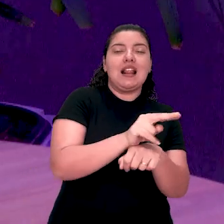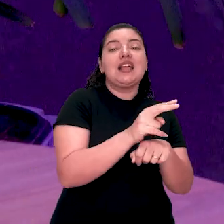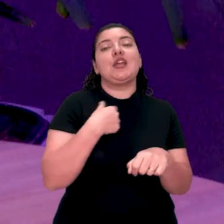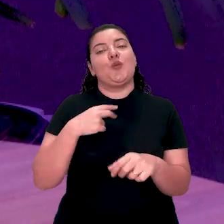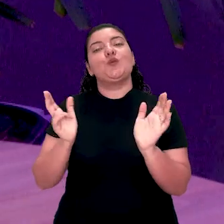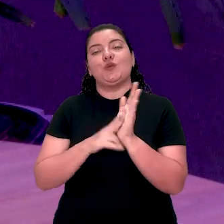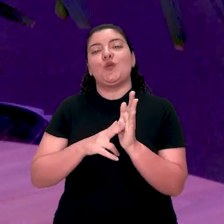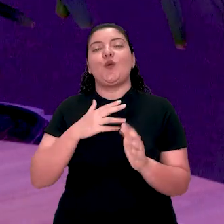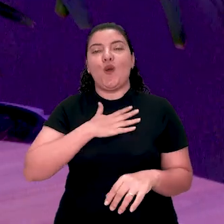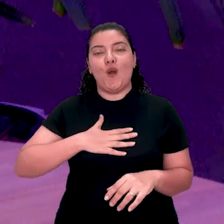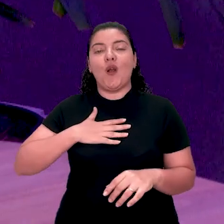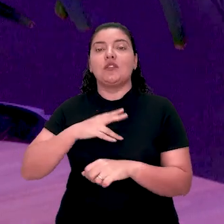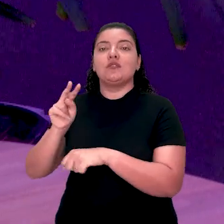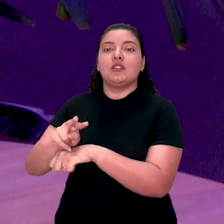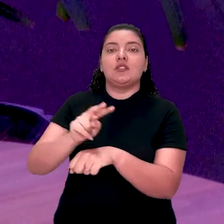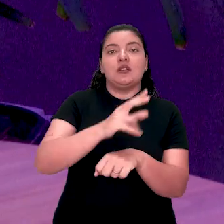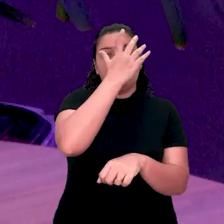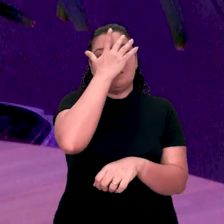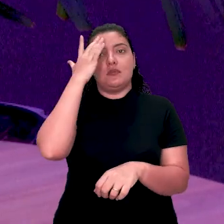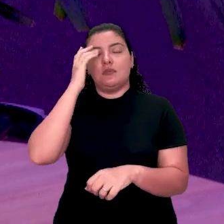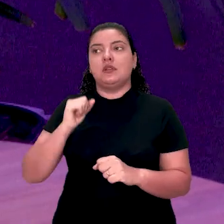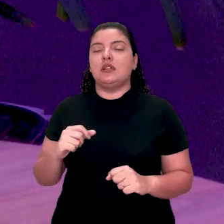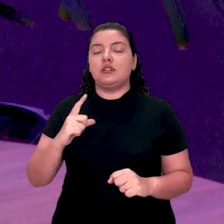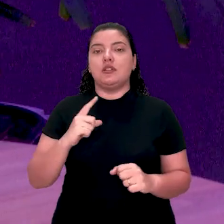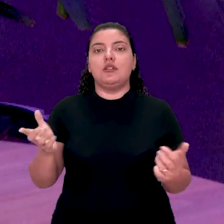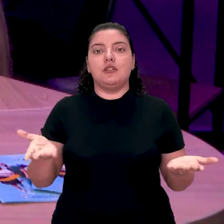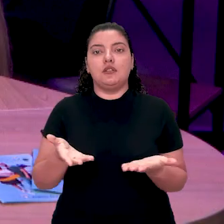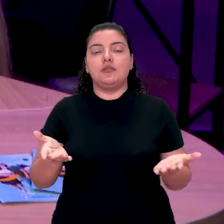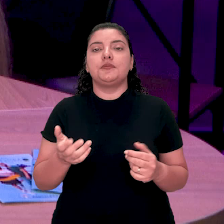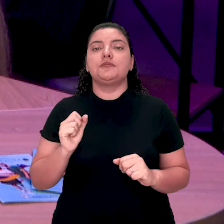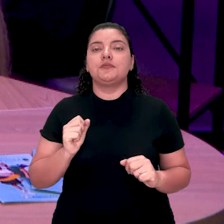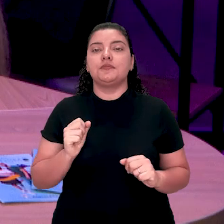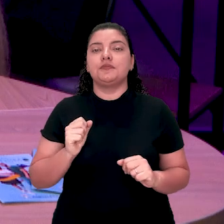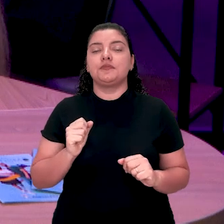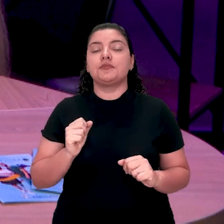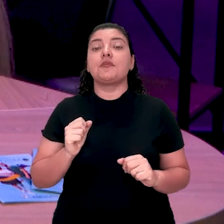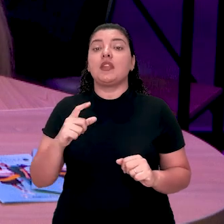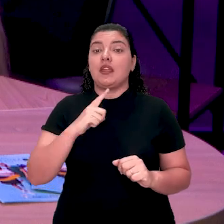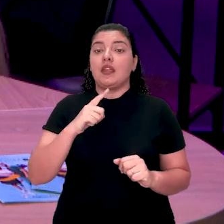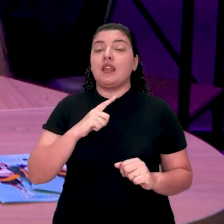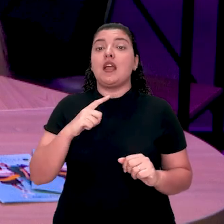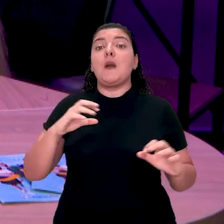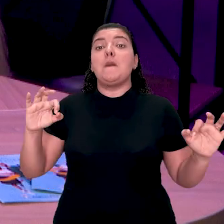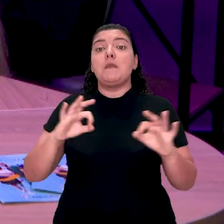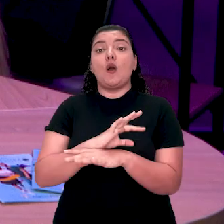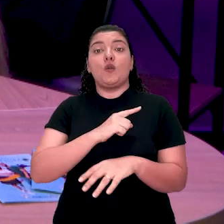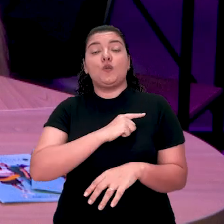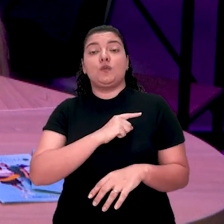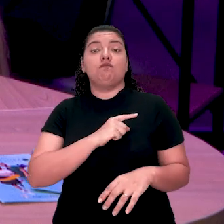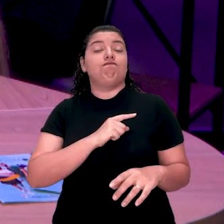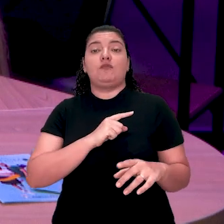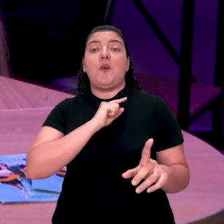ser cuidadora, eu gosto de cuidar das pessoas, né? Pouquinho. Pouquinho. pouquinho. Eu tô terminando outra missão.